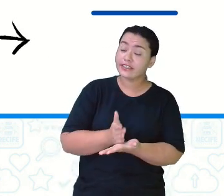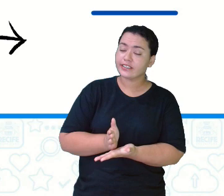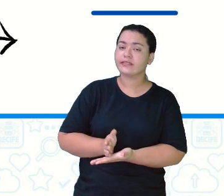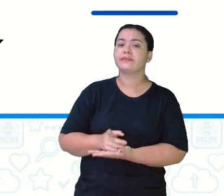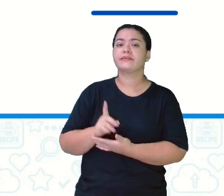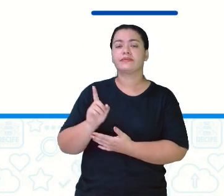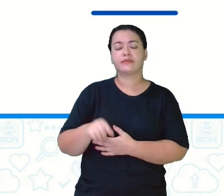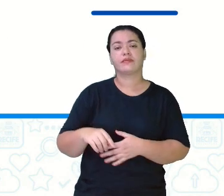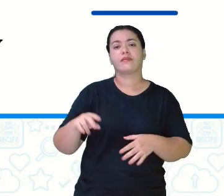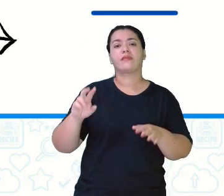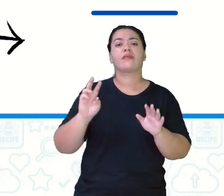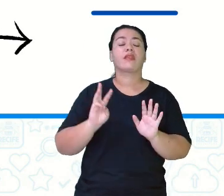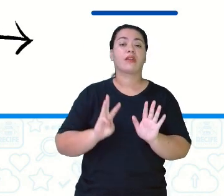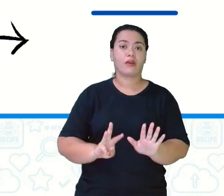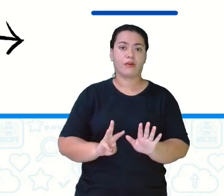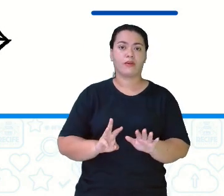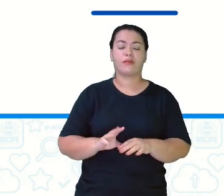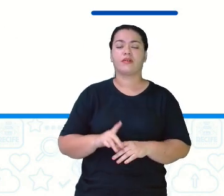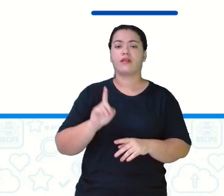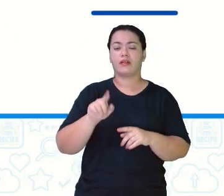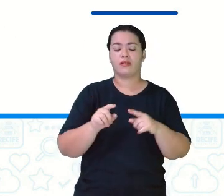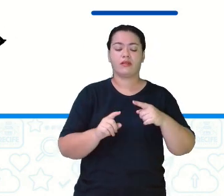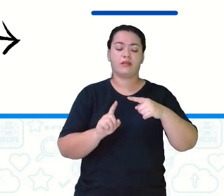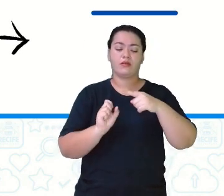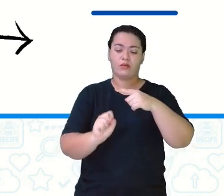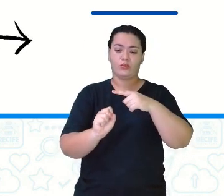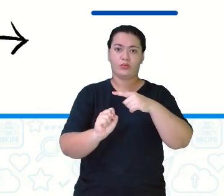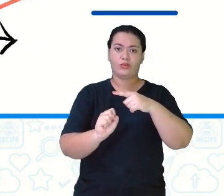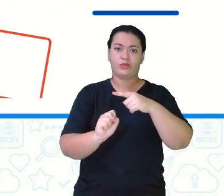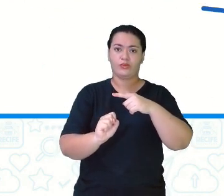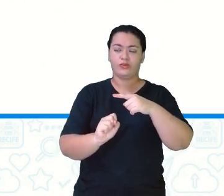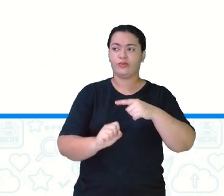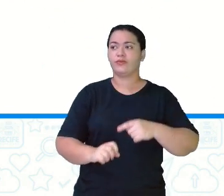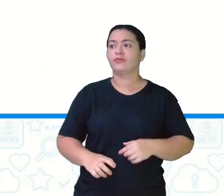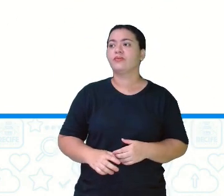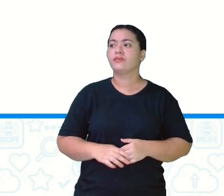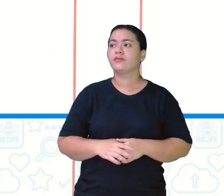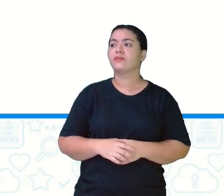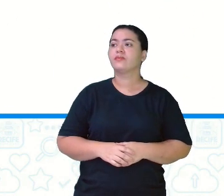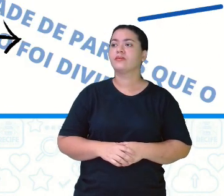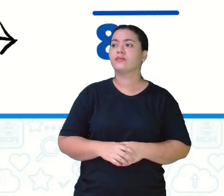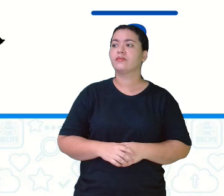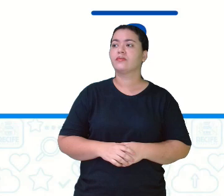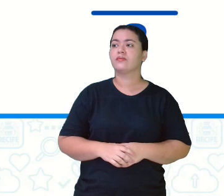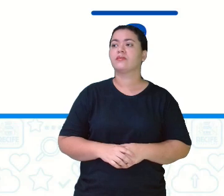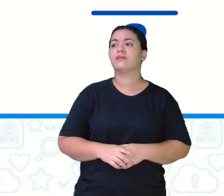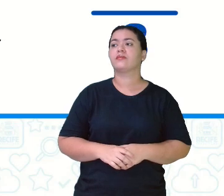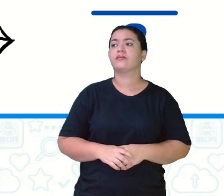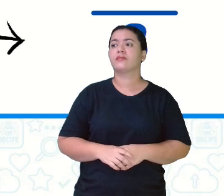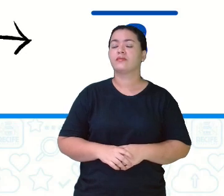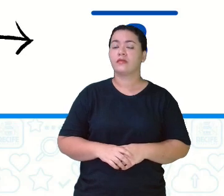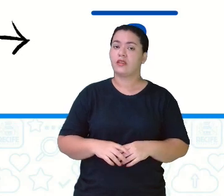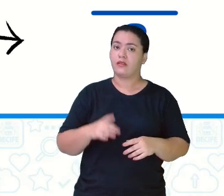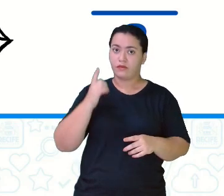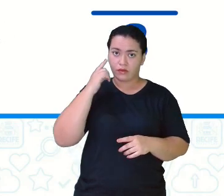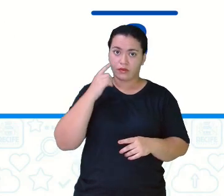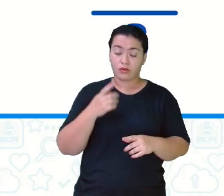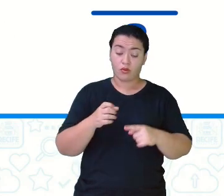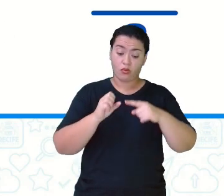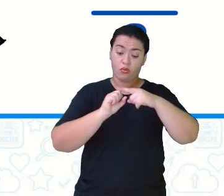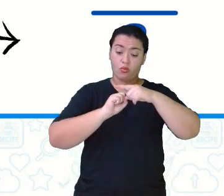quantidade que a pizza foi dividida, a gente coloca aí, ó, no número de baixo, certo? 8. Então, ficou